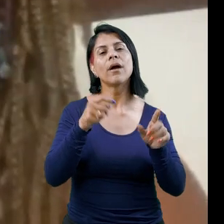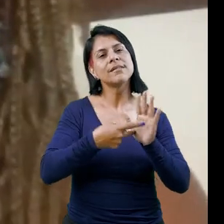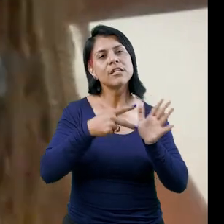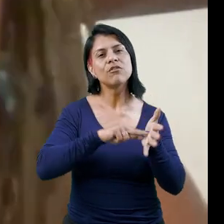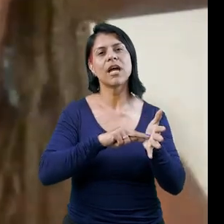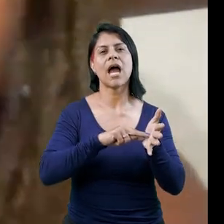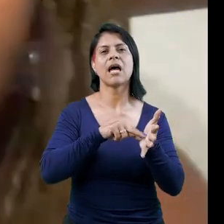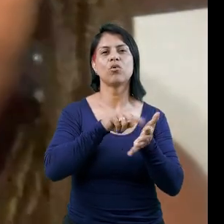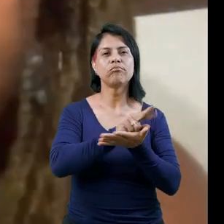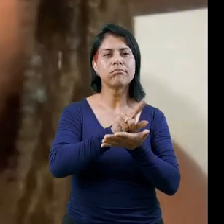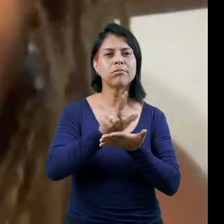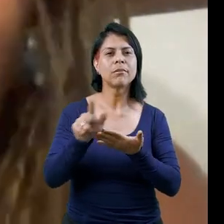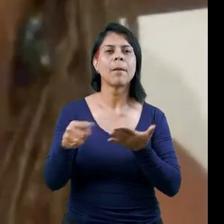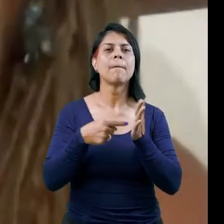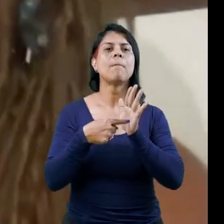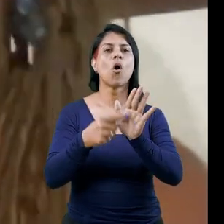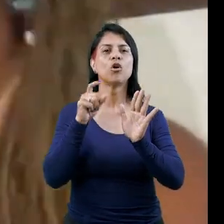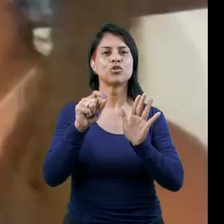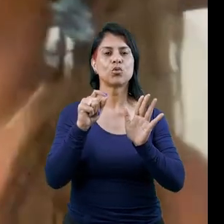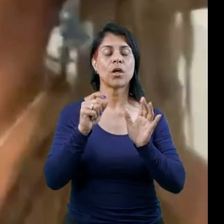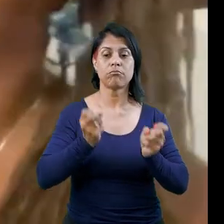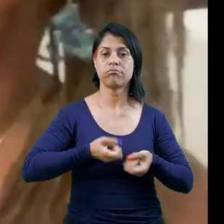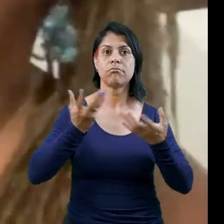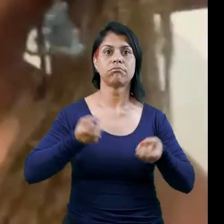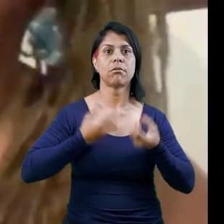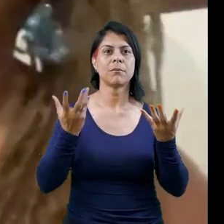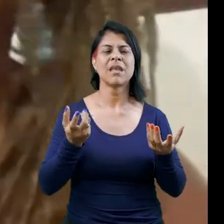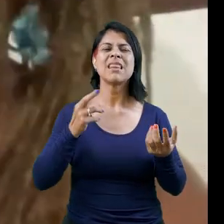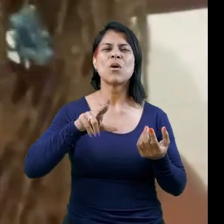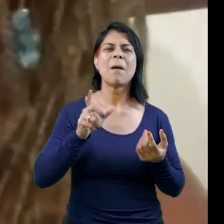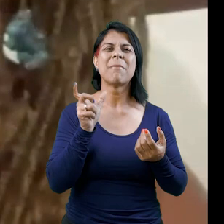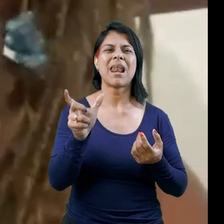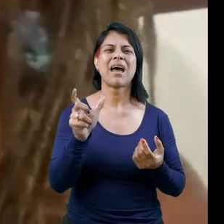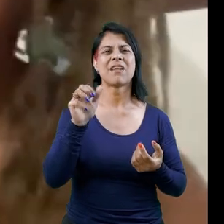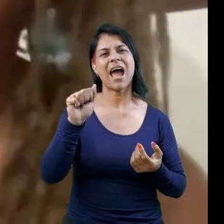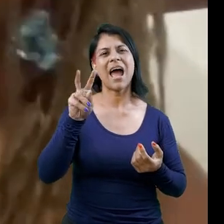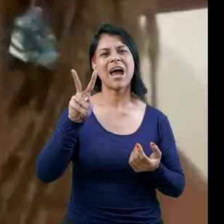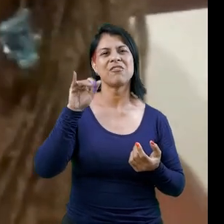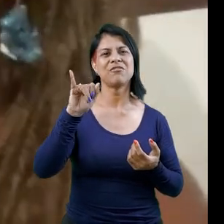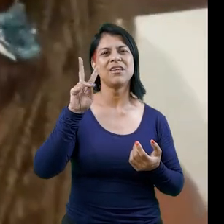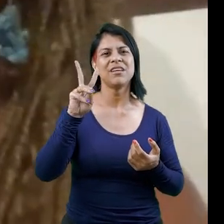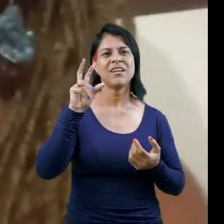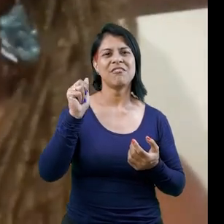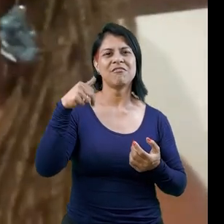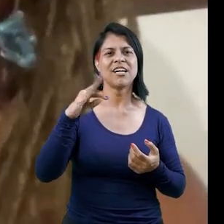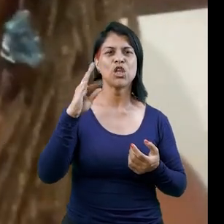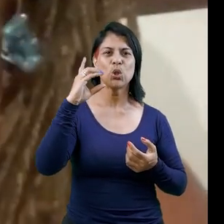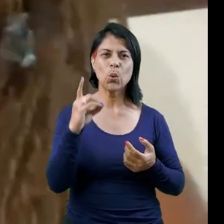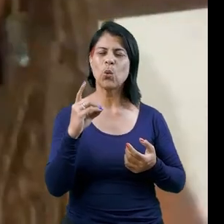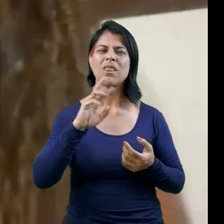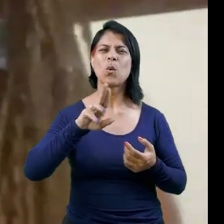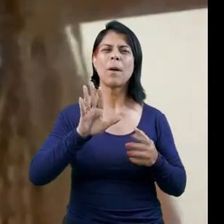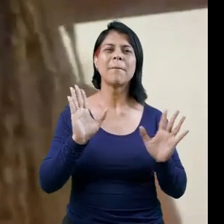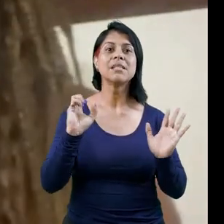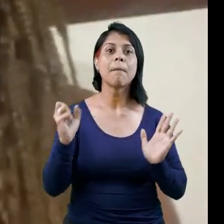simbolizando e vem avivando a própria... Avivando, eu acho que não é nem a melhor palavra para poder falar isso, mas que vem, de alguma